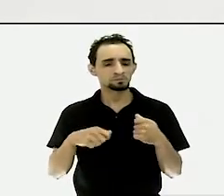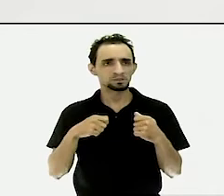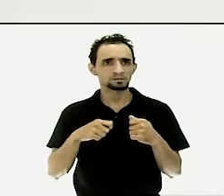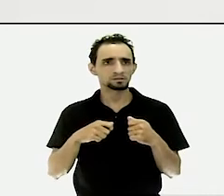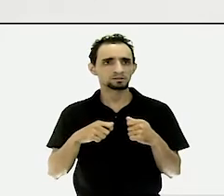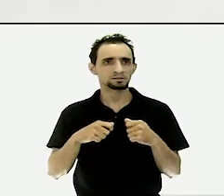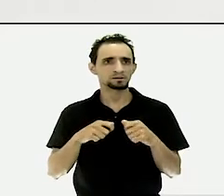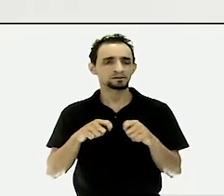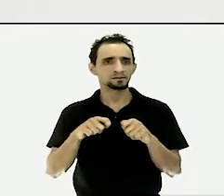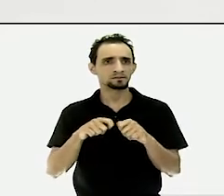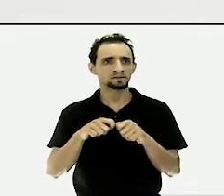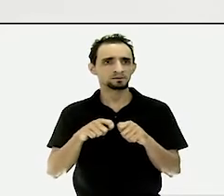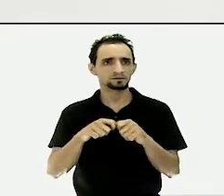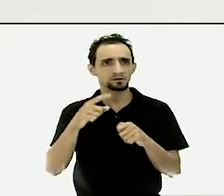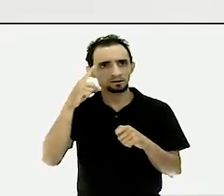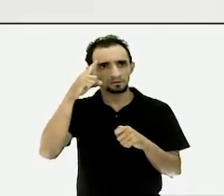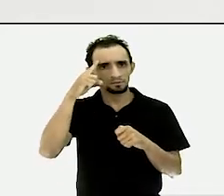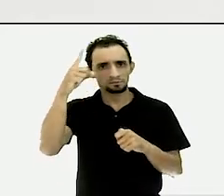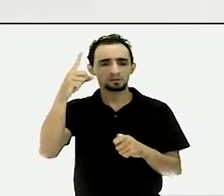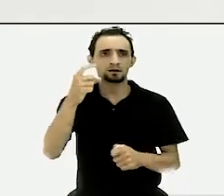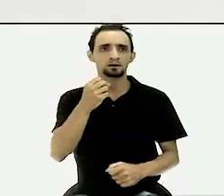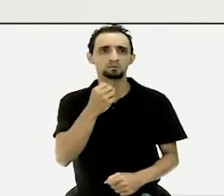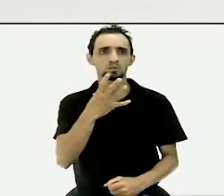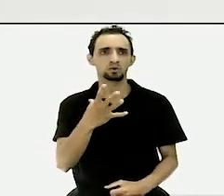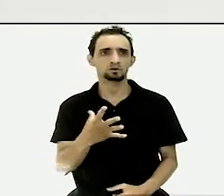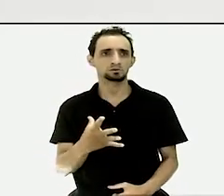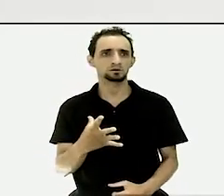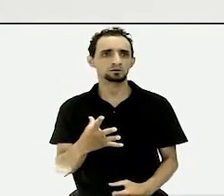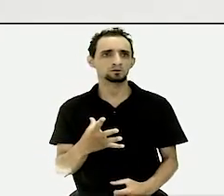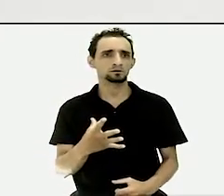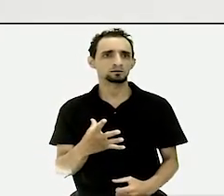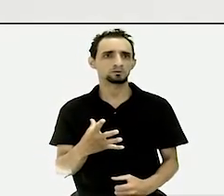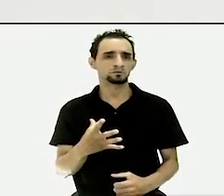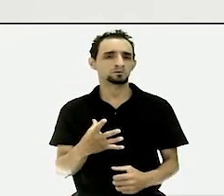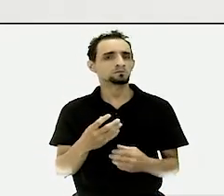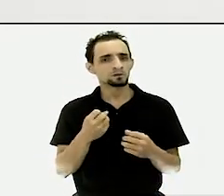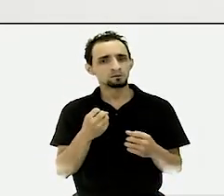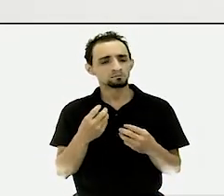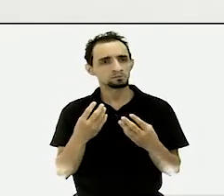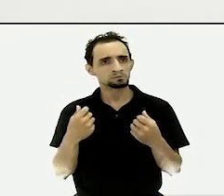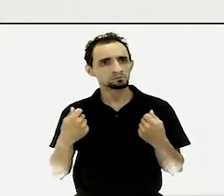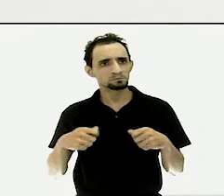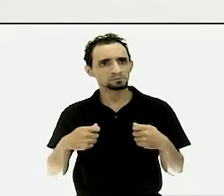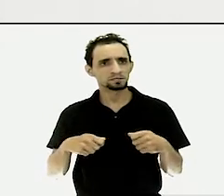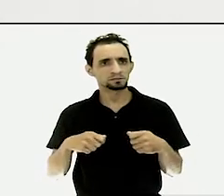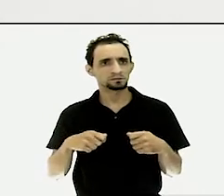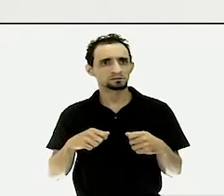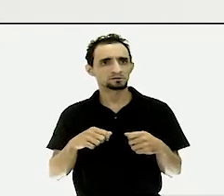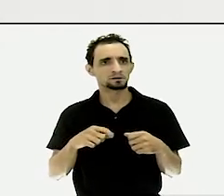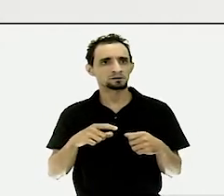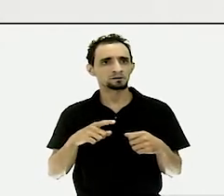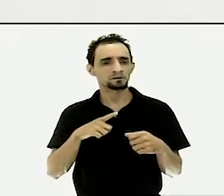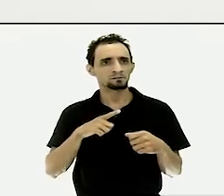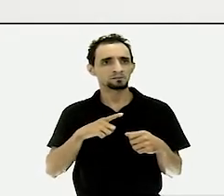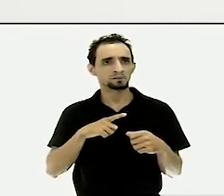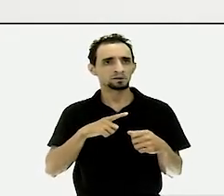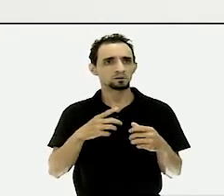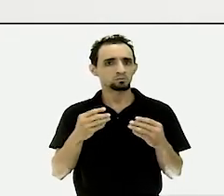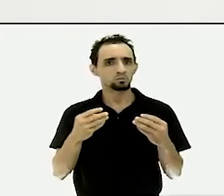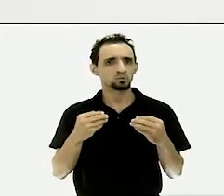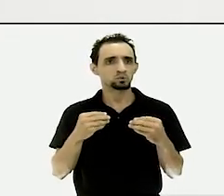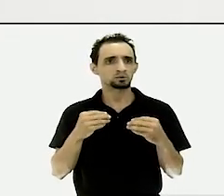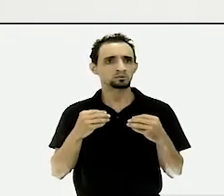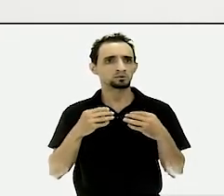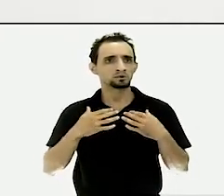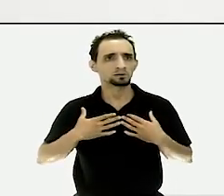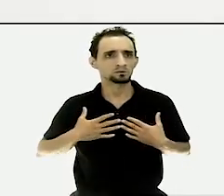10 ou 20 quiosques aí, demanda dinheiro, e não é o momento, nem tem dinheiro para isso. Não. Fiquem tranquilos, tá? Nem há dinheiro para isso.